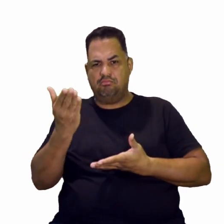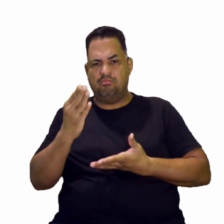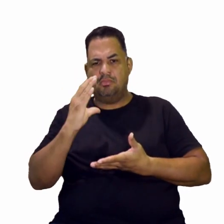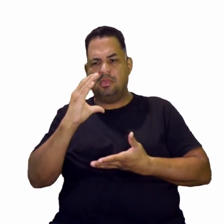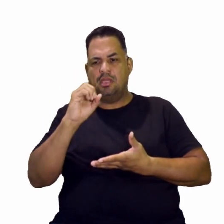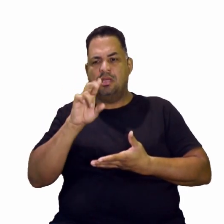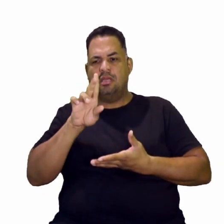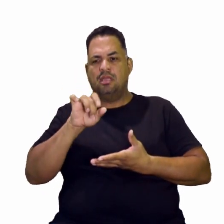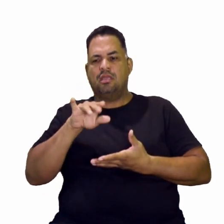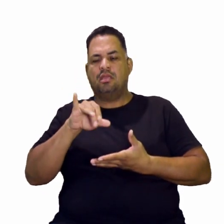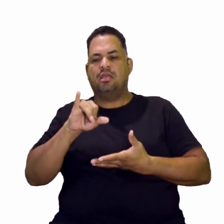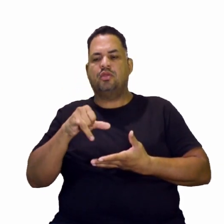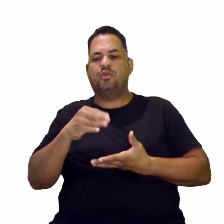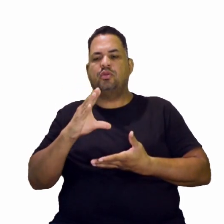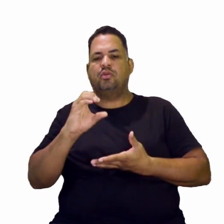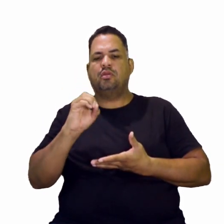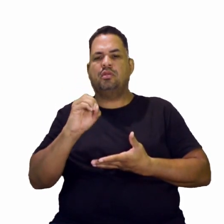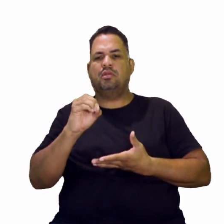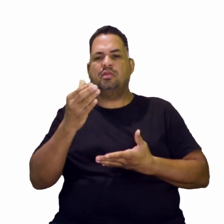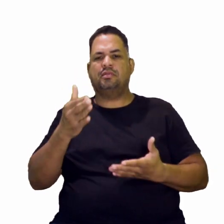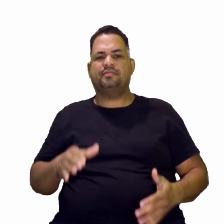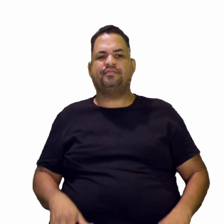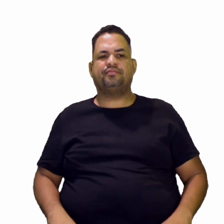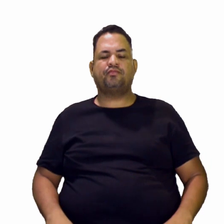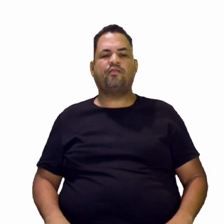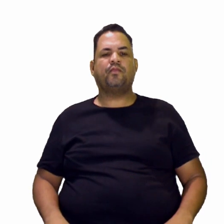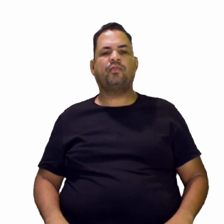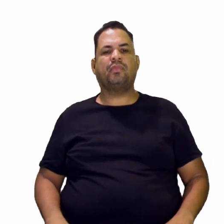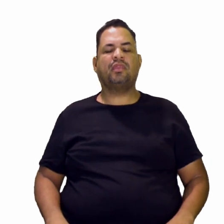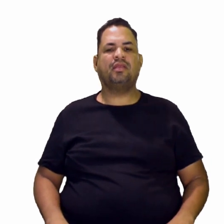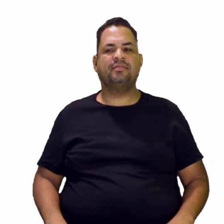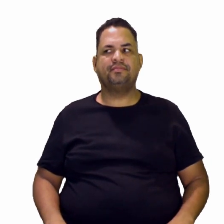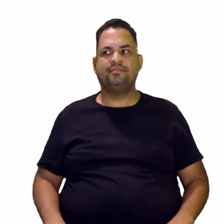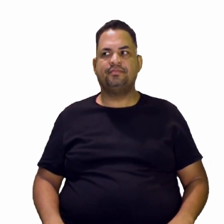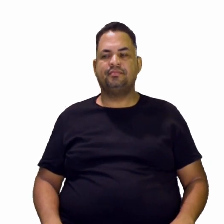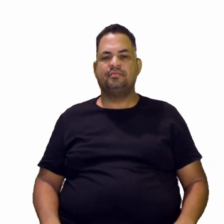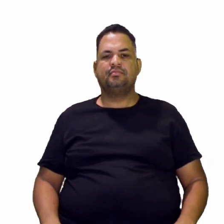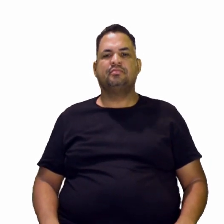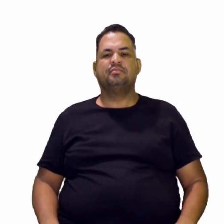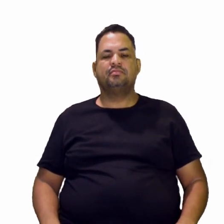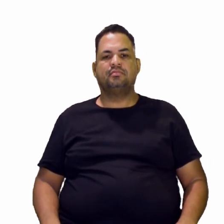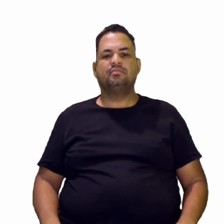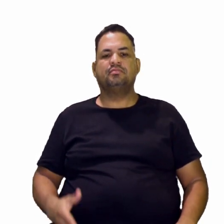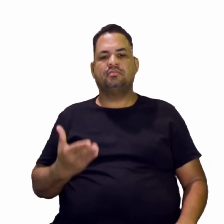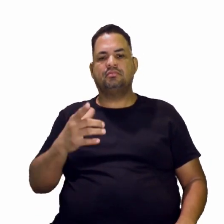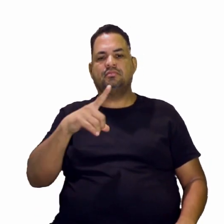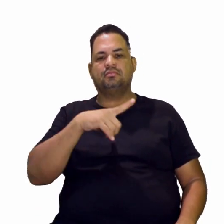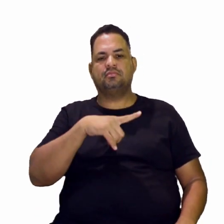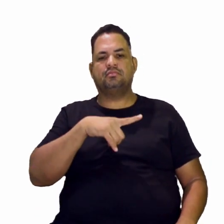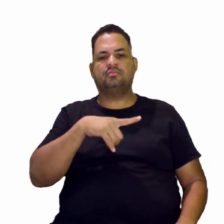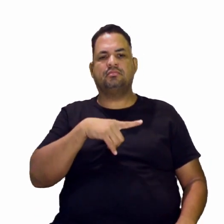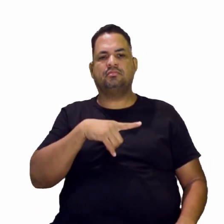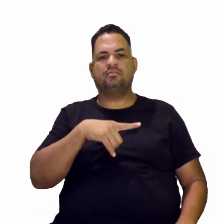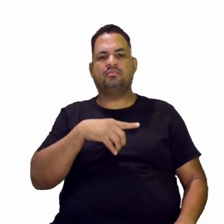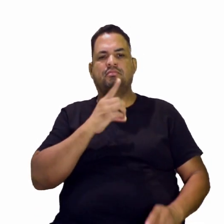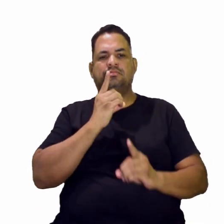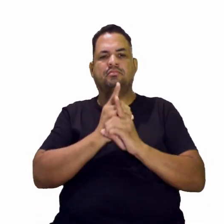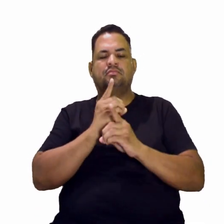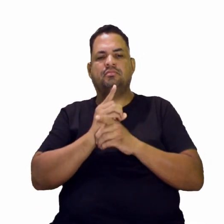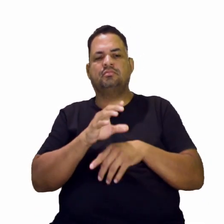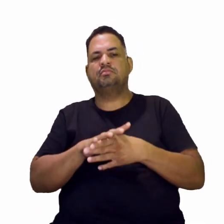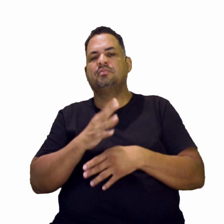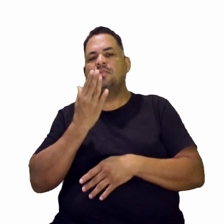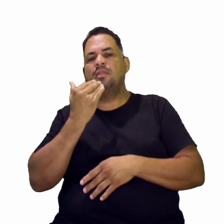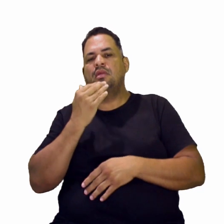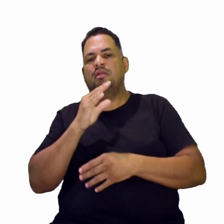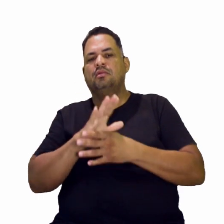do habitat artificial, agora a gente está falando do natural. Nesse local, eles encontram alimentação, proteção